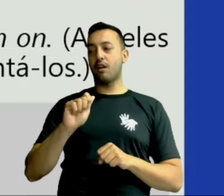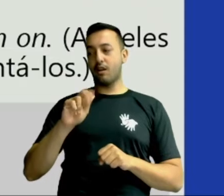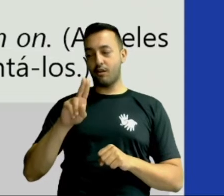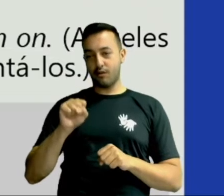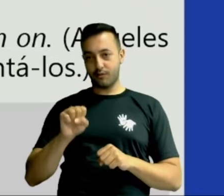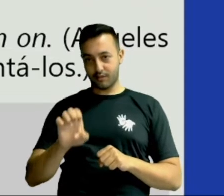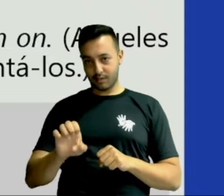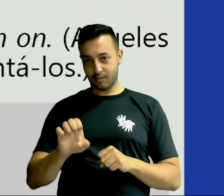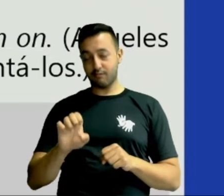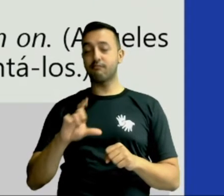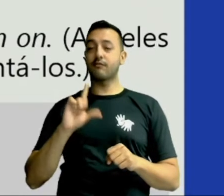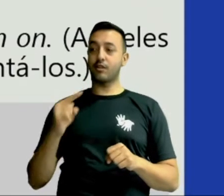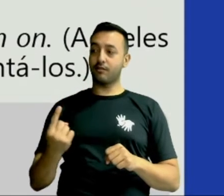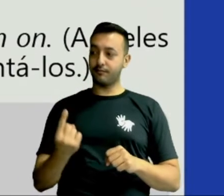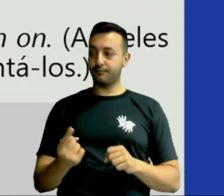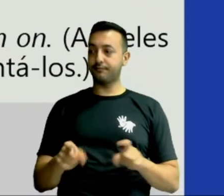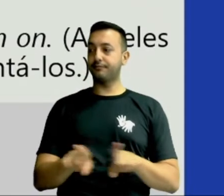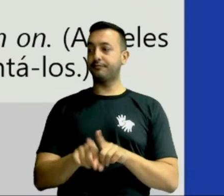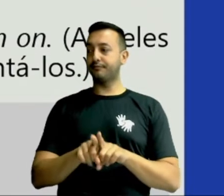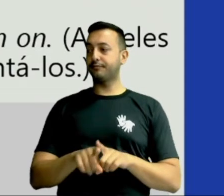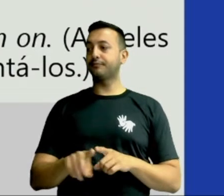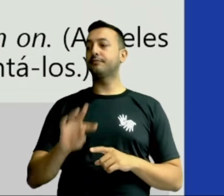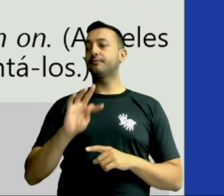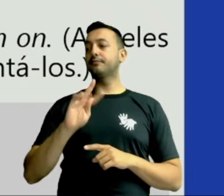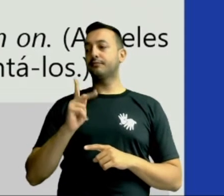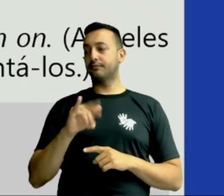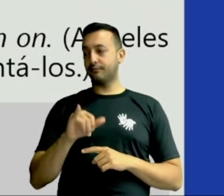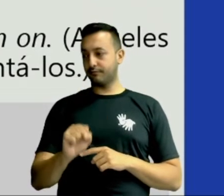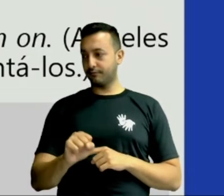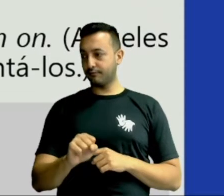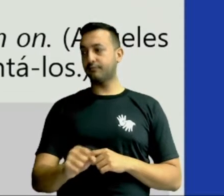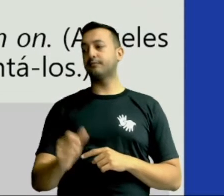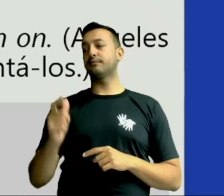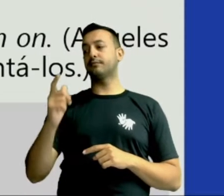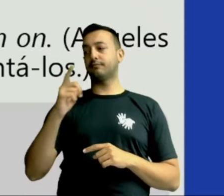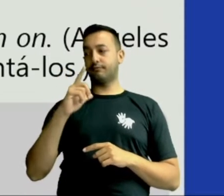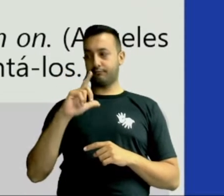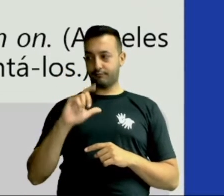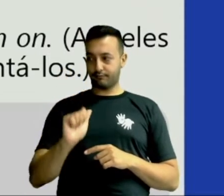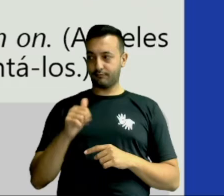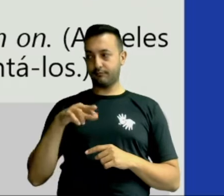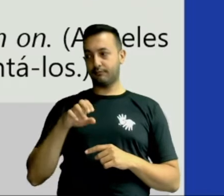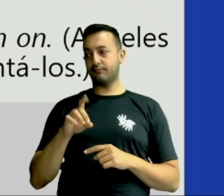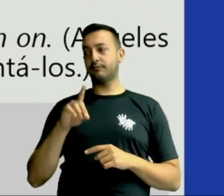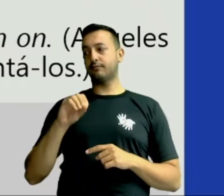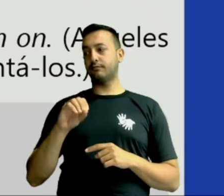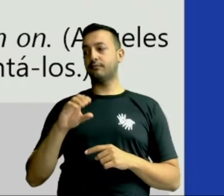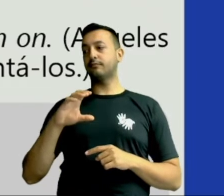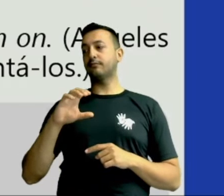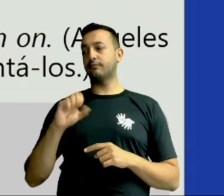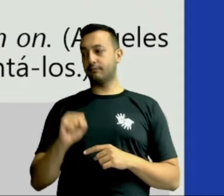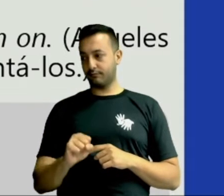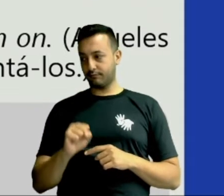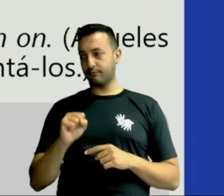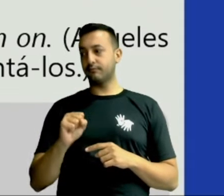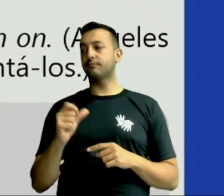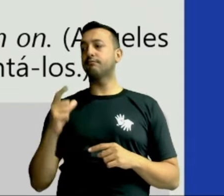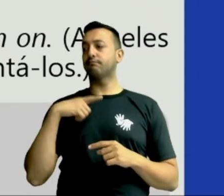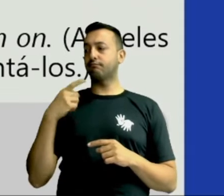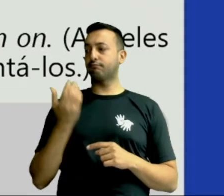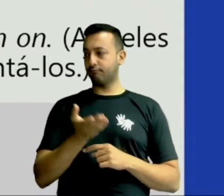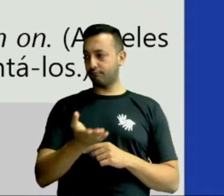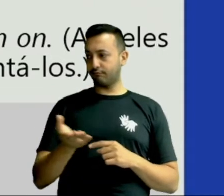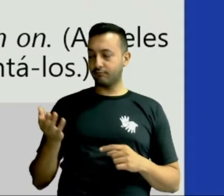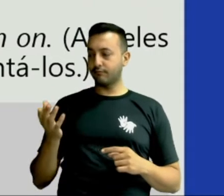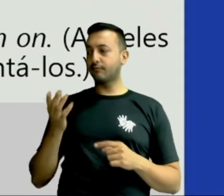singular temos também o diz a our Dogs esses esses